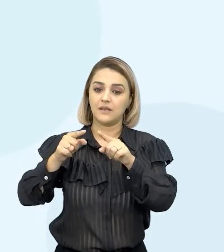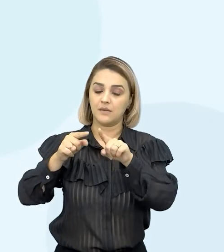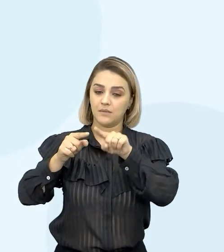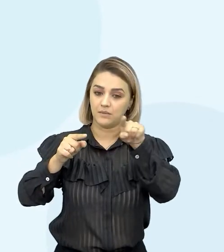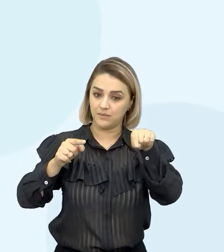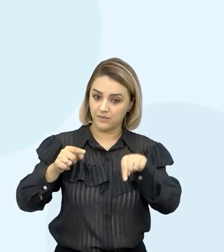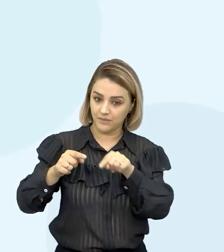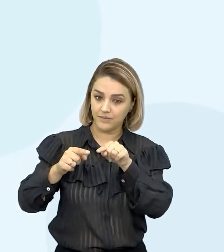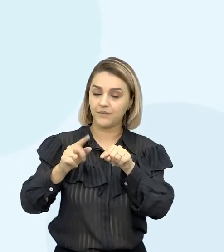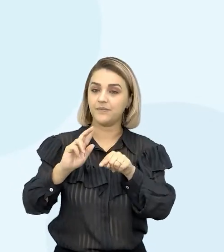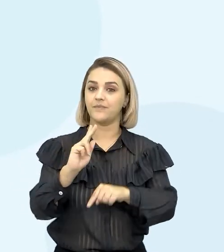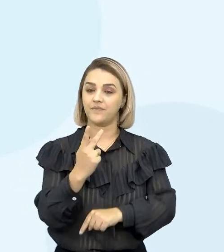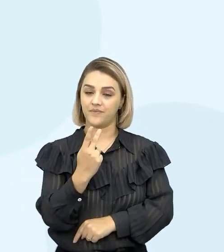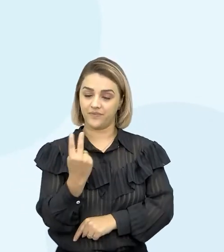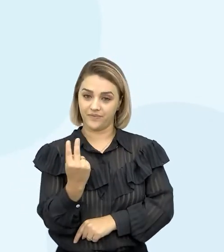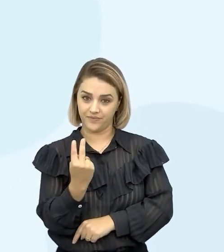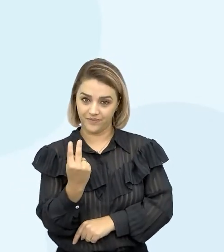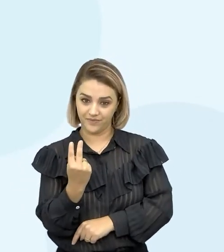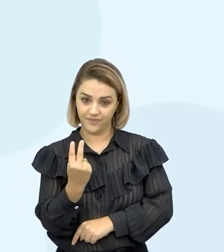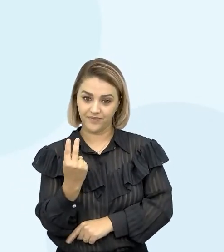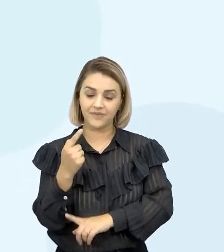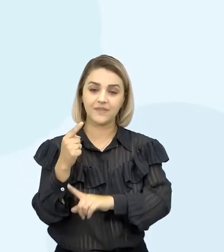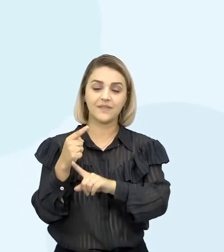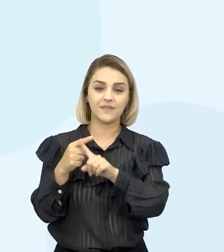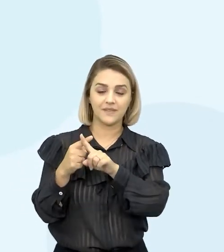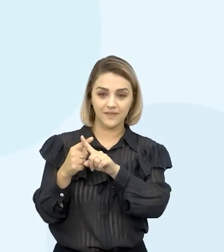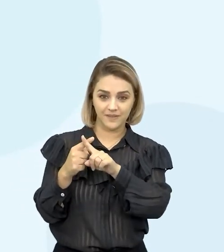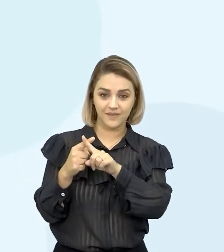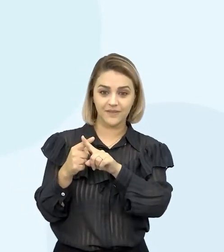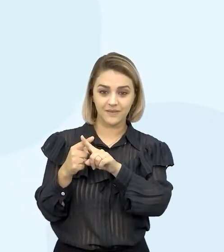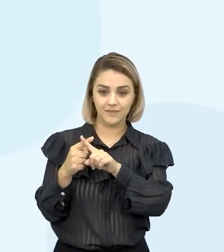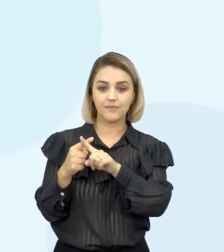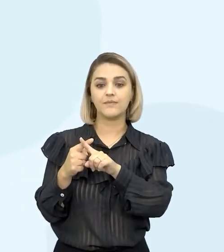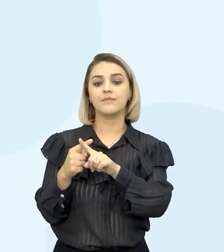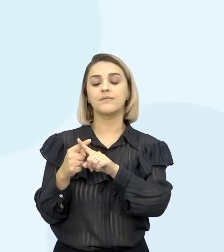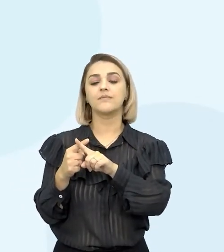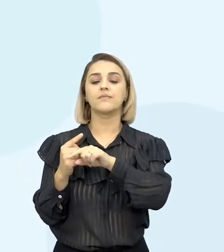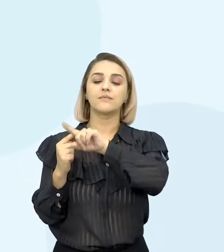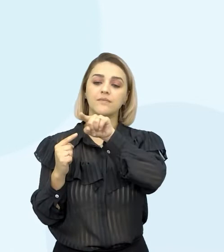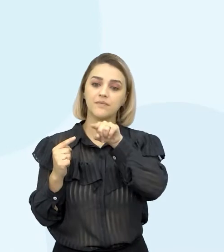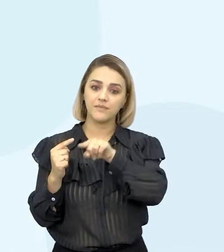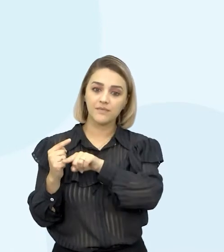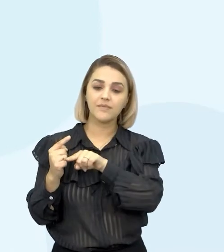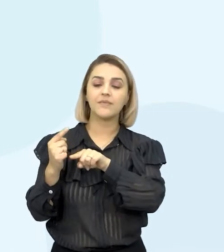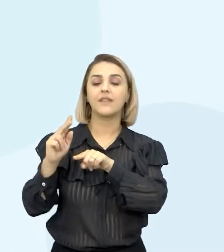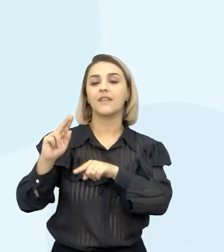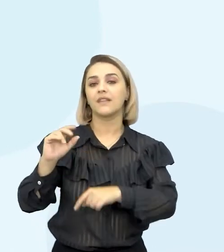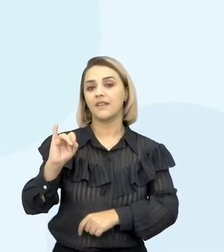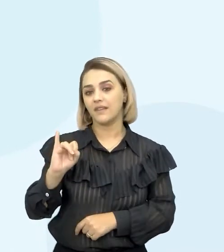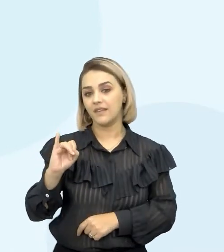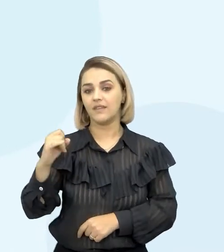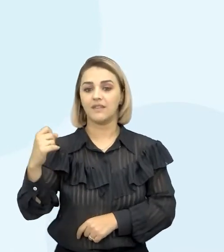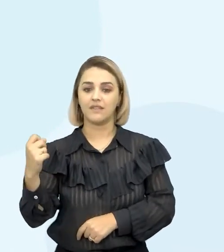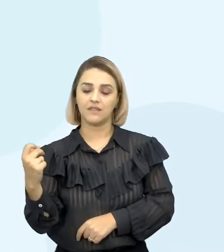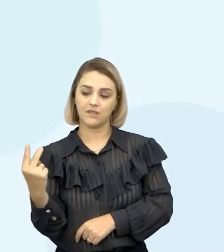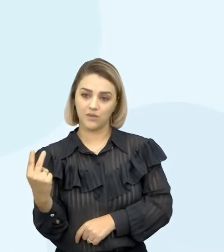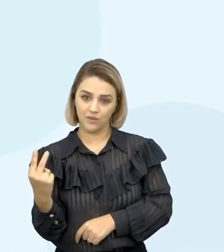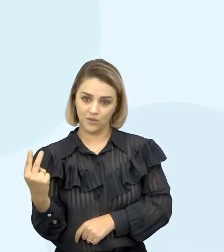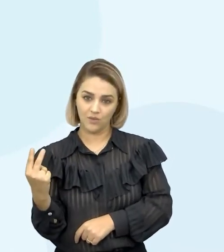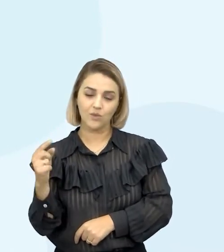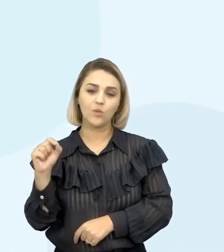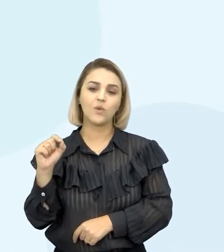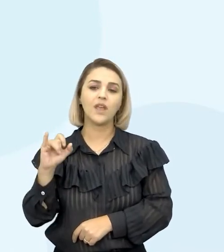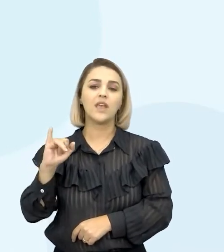de H2 vezes a concentração de I2, que é o iodo